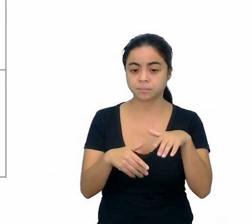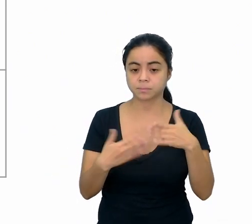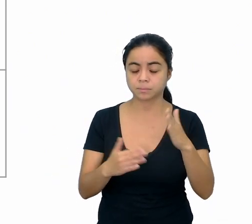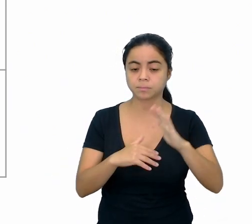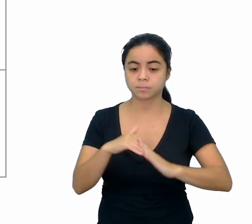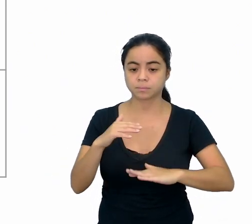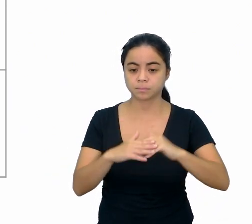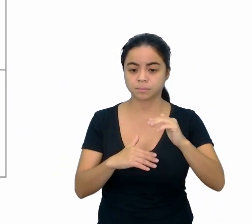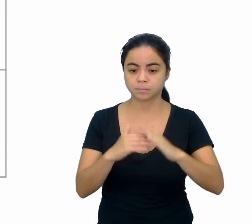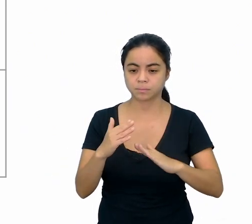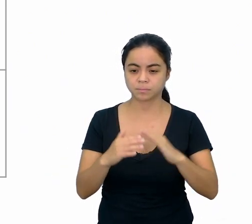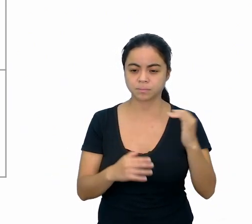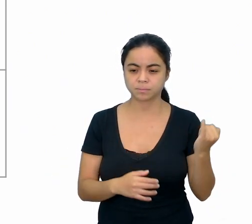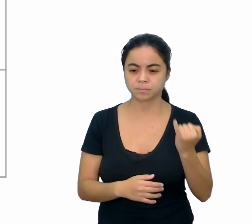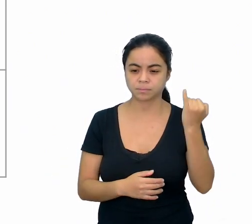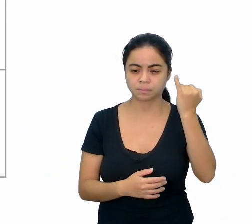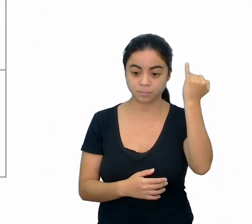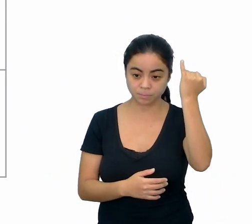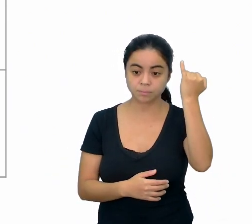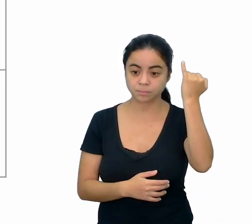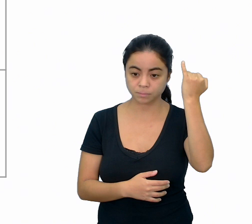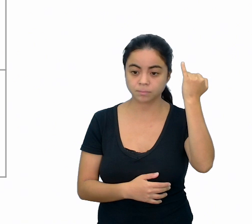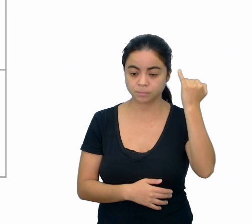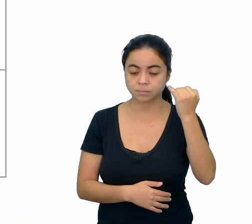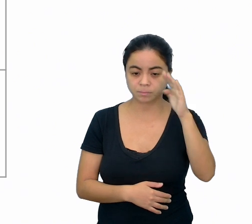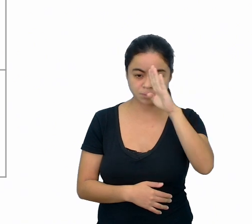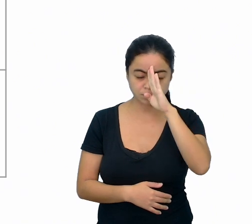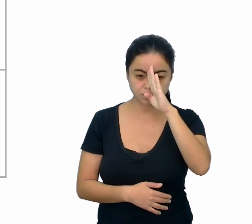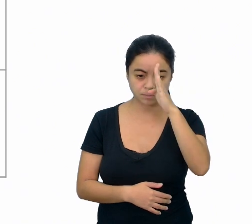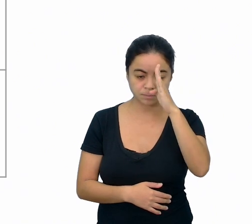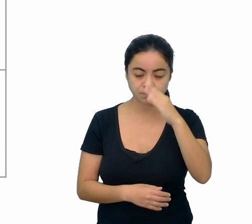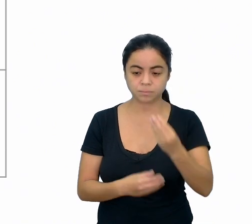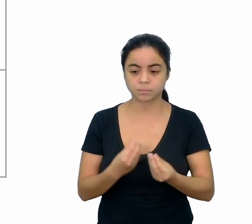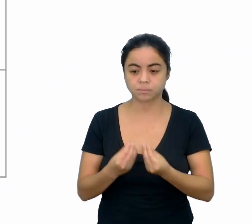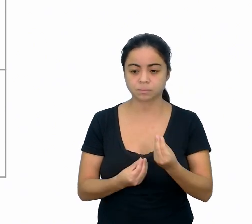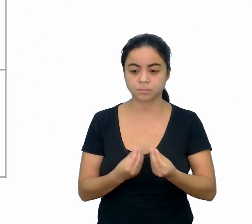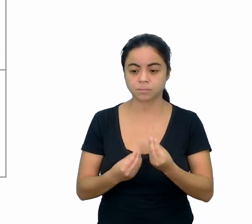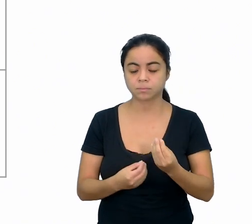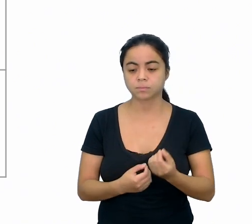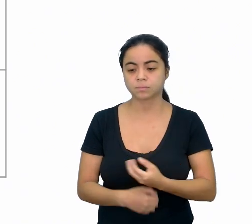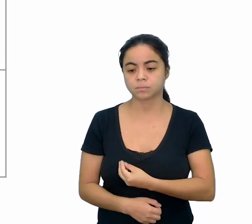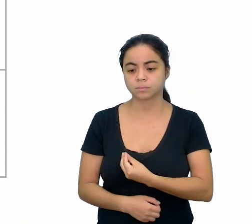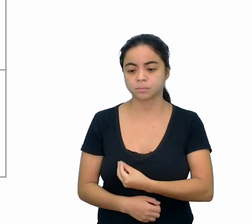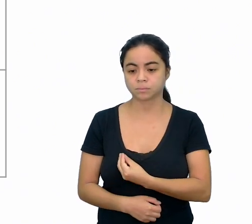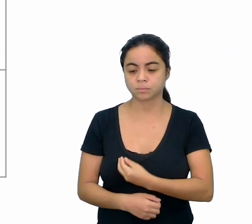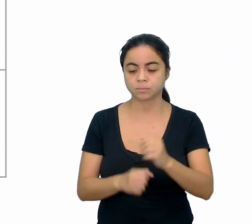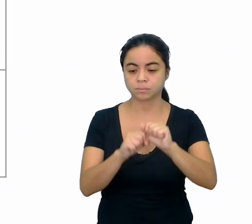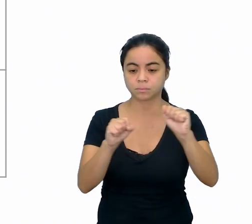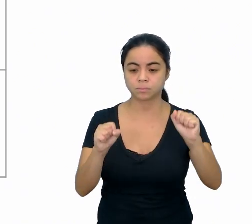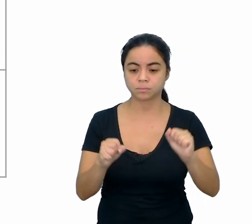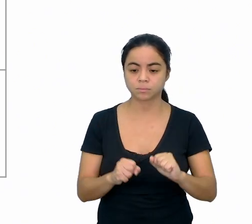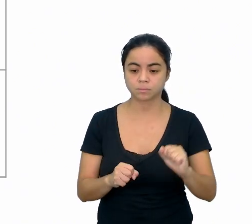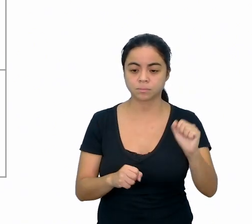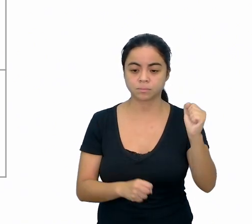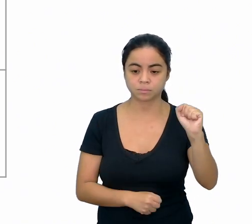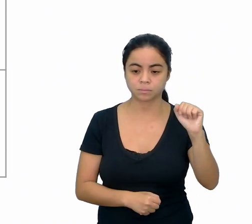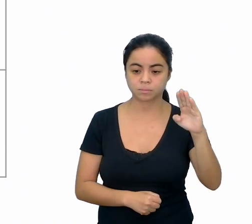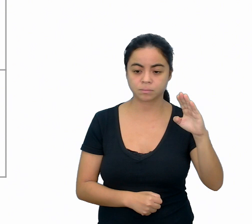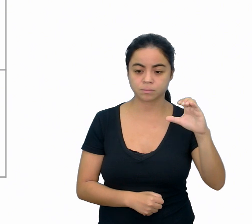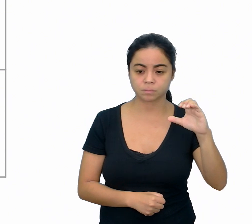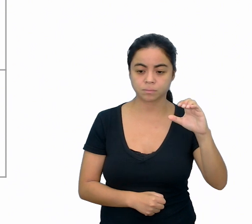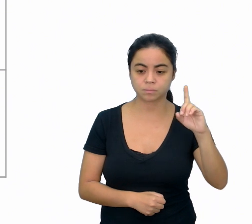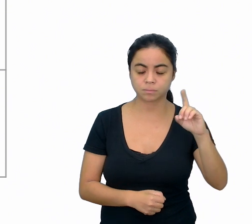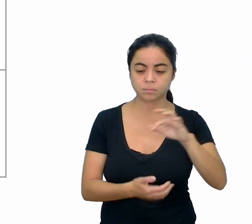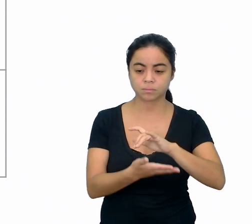habilidade central à compreensão da estrutura do funcionamento do sistema de escrita, e essa importância revela-se no